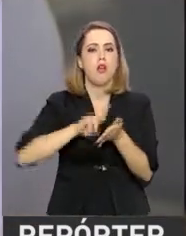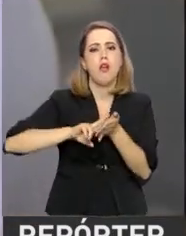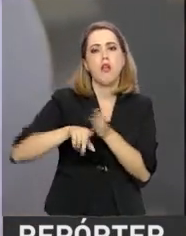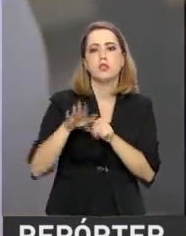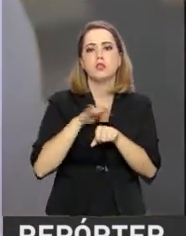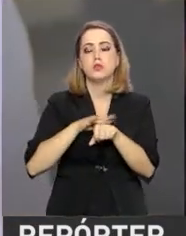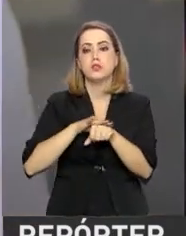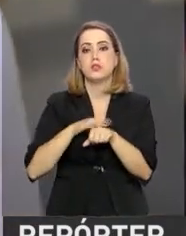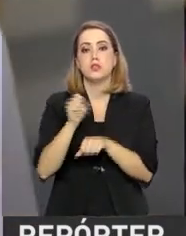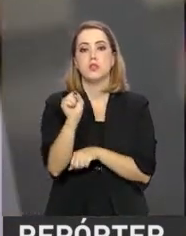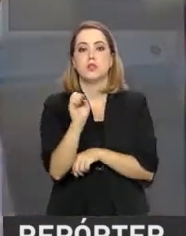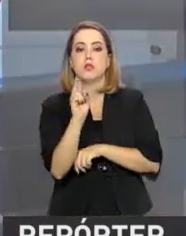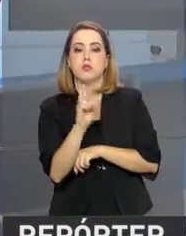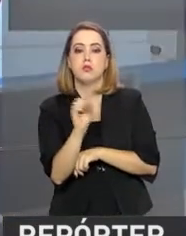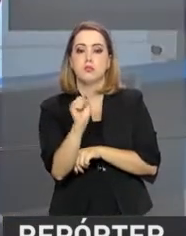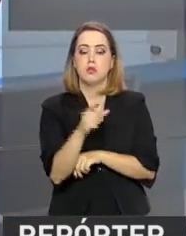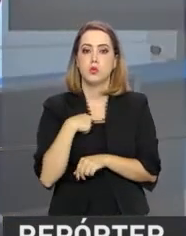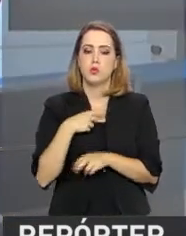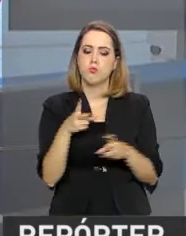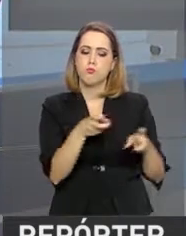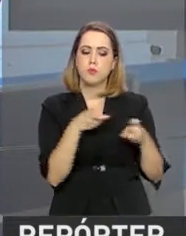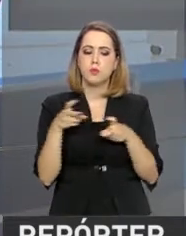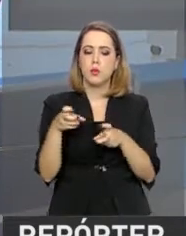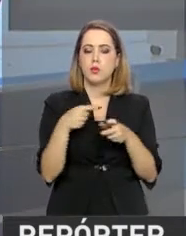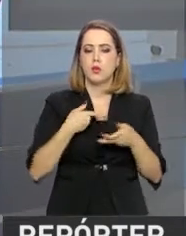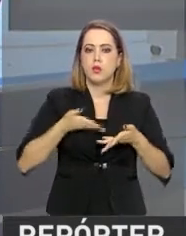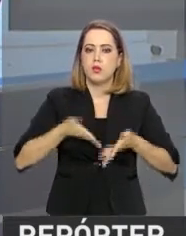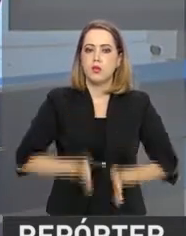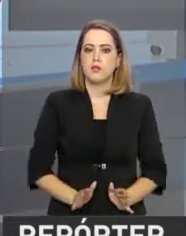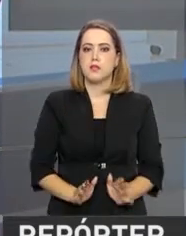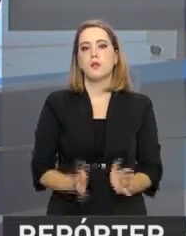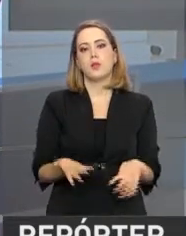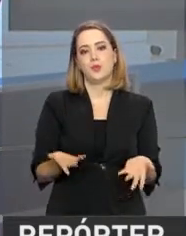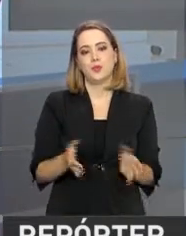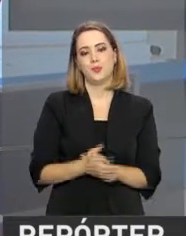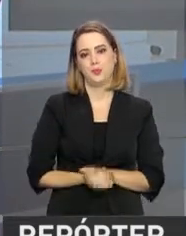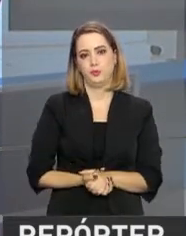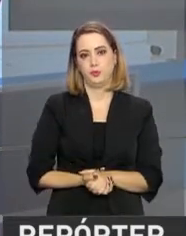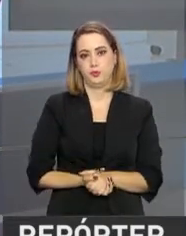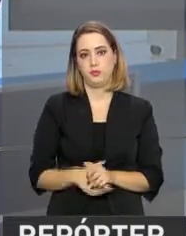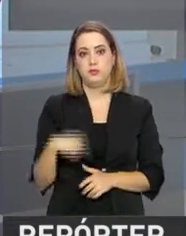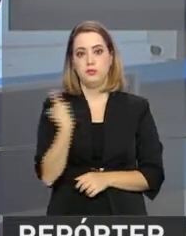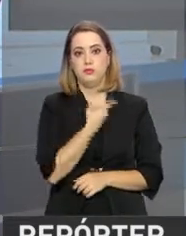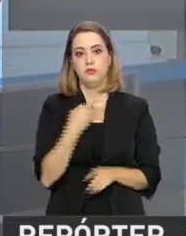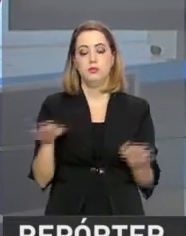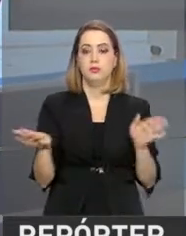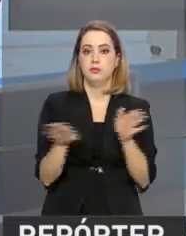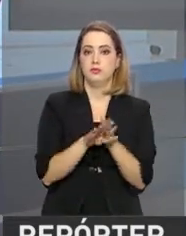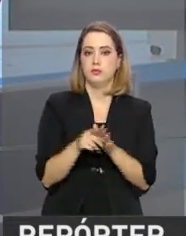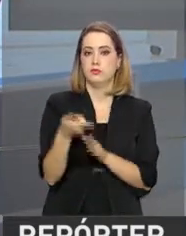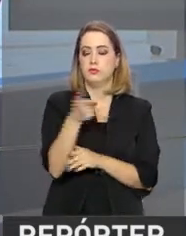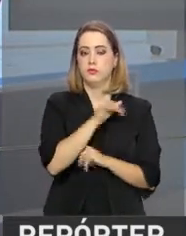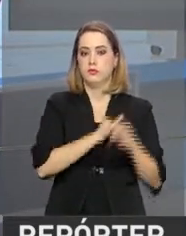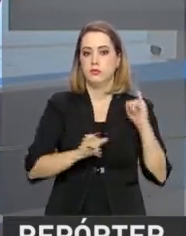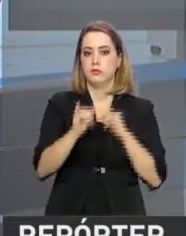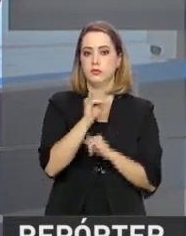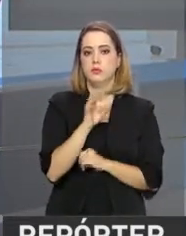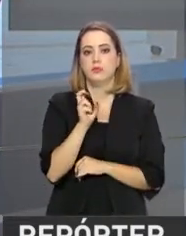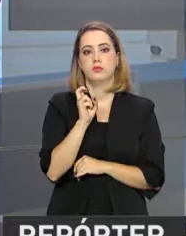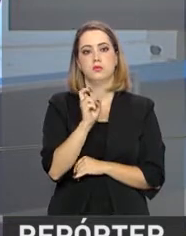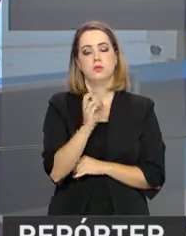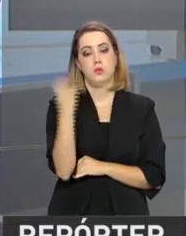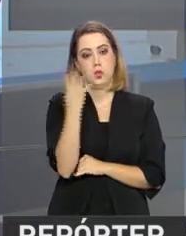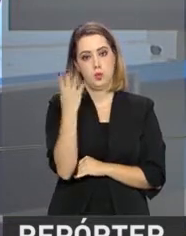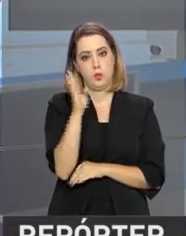por meio do programa nacional de triagem neonatal e nós ficamos por aqui voltamos a qualquer momento com outras informações